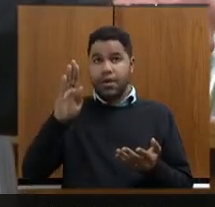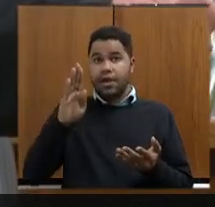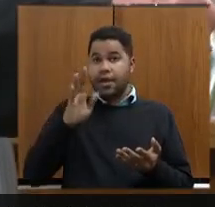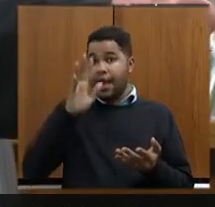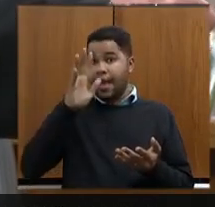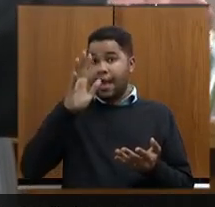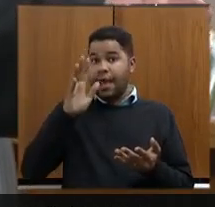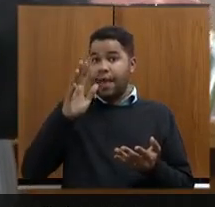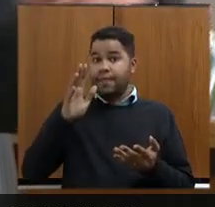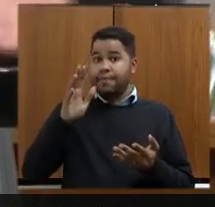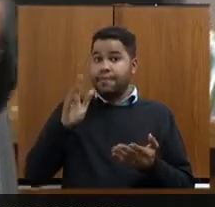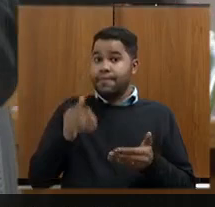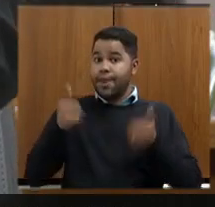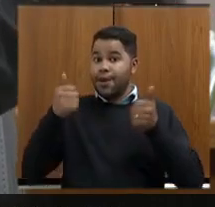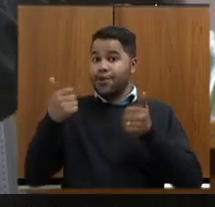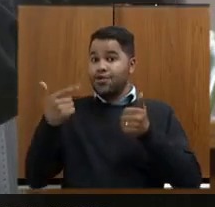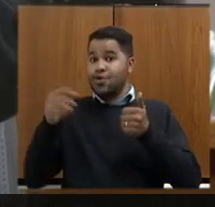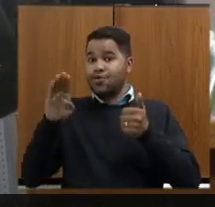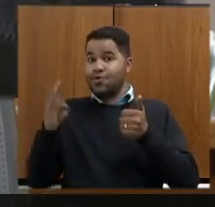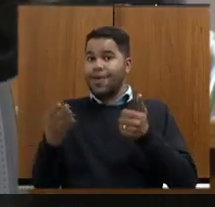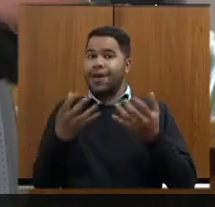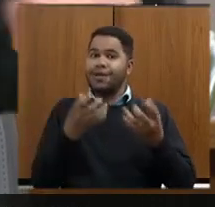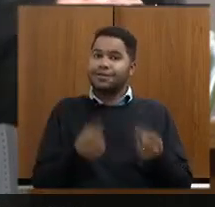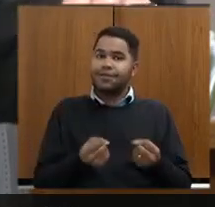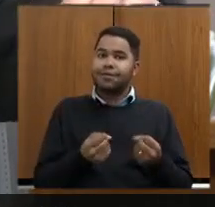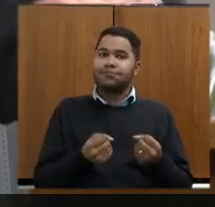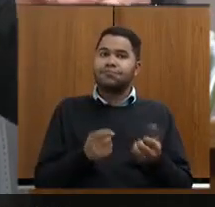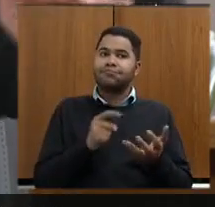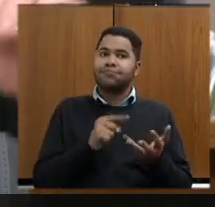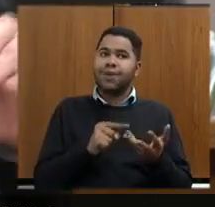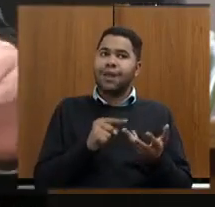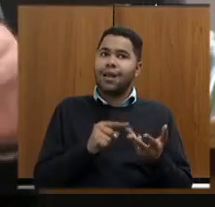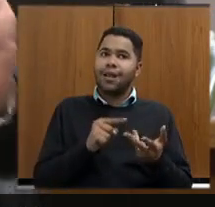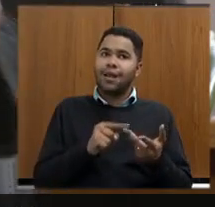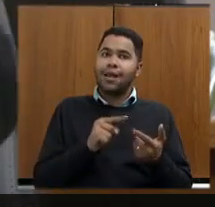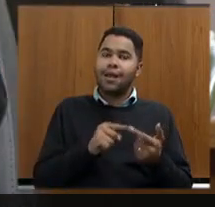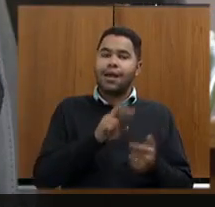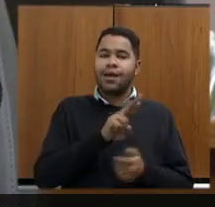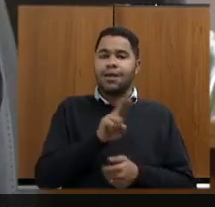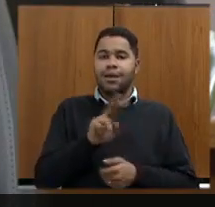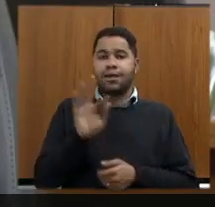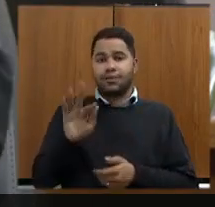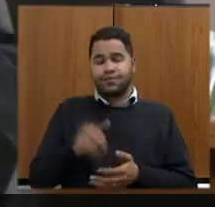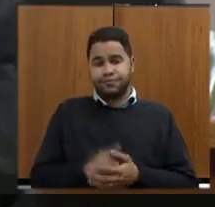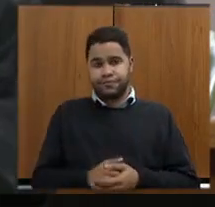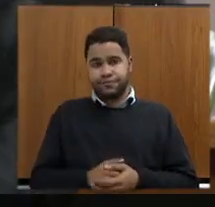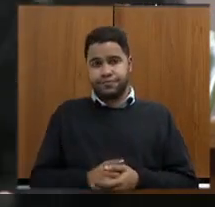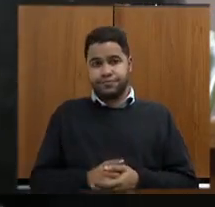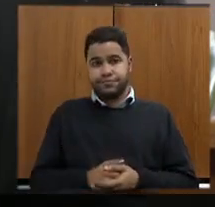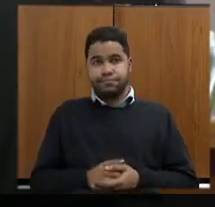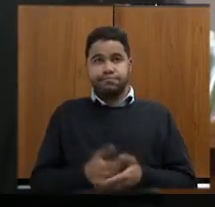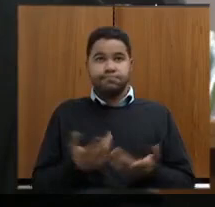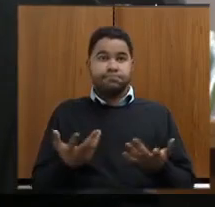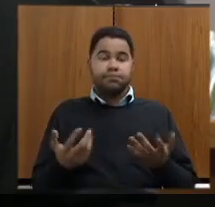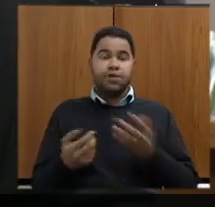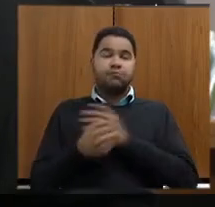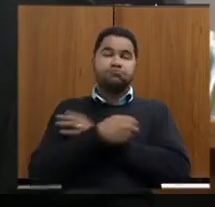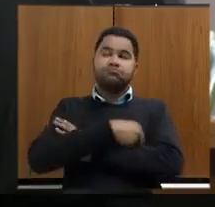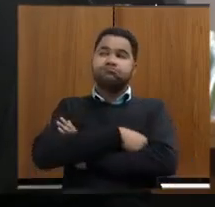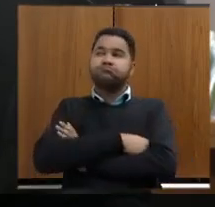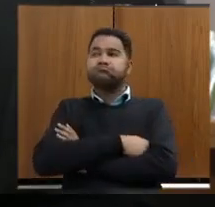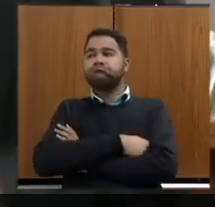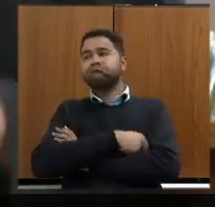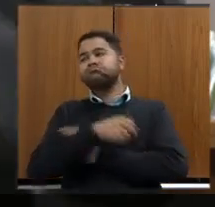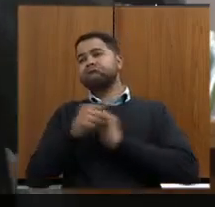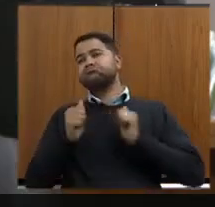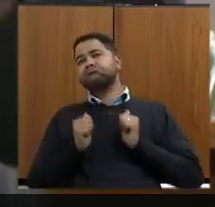12 bi aceitando condicionalidades do regime de recuperação fiscal e fica de braços cruzados